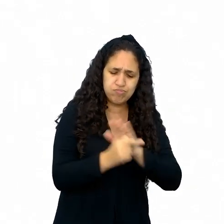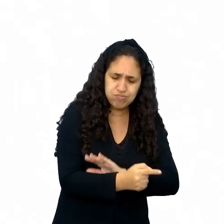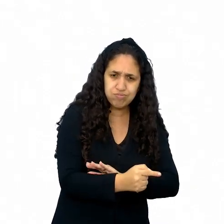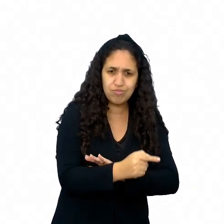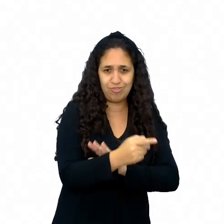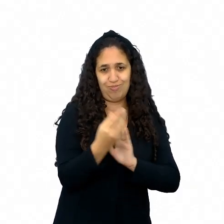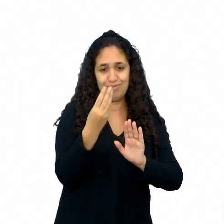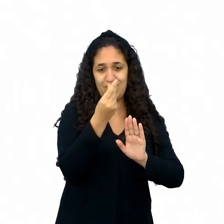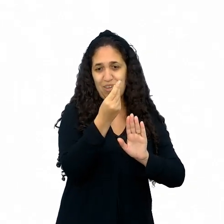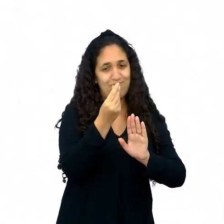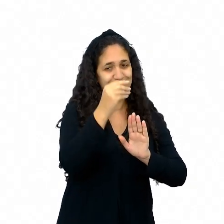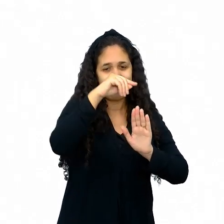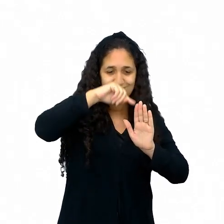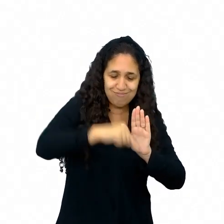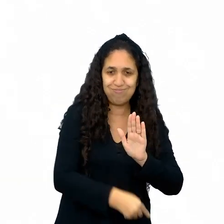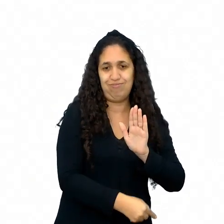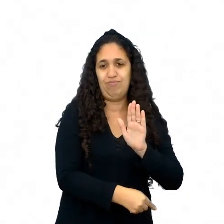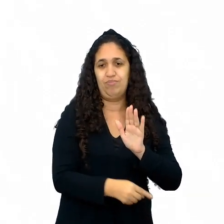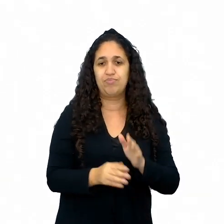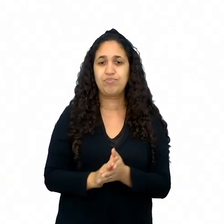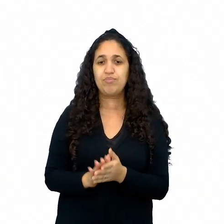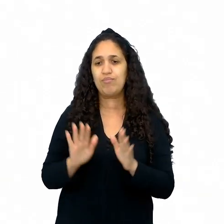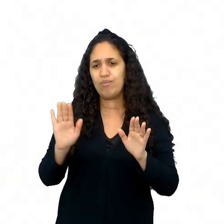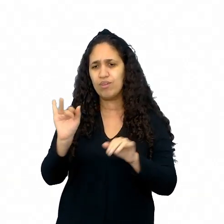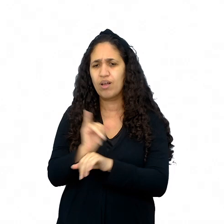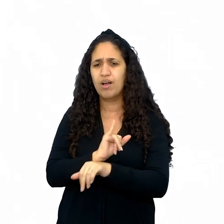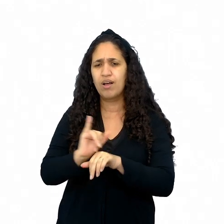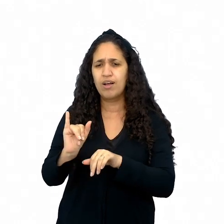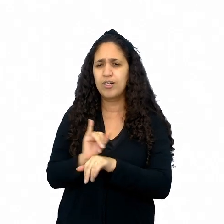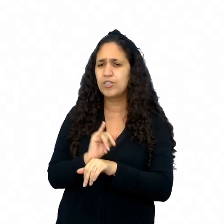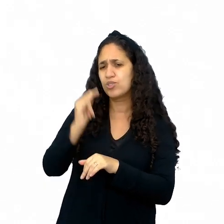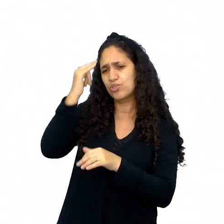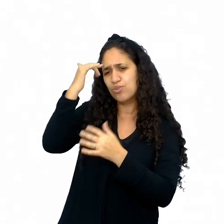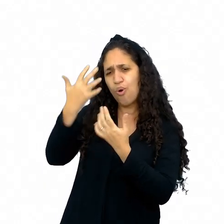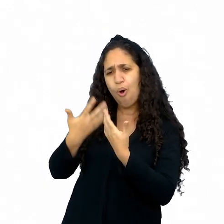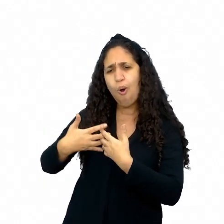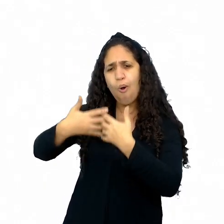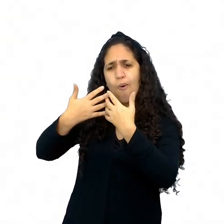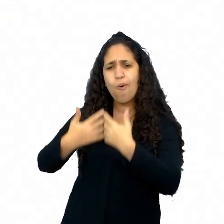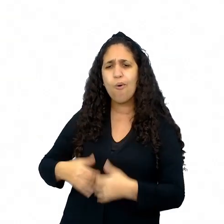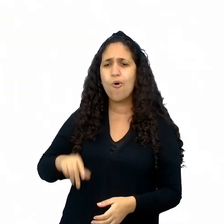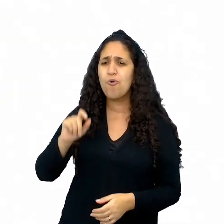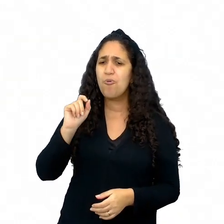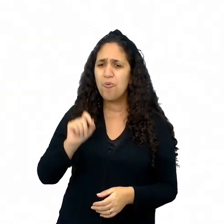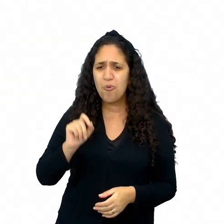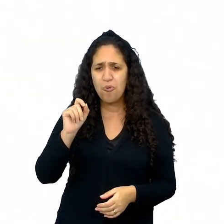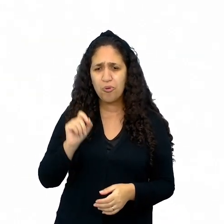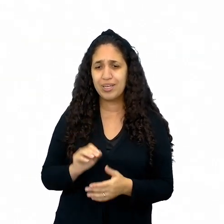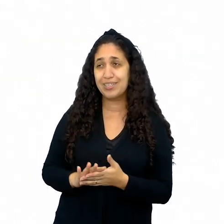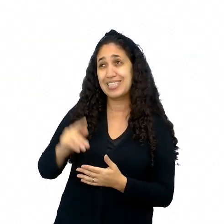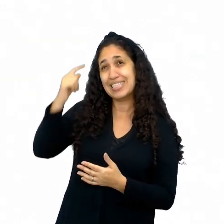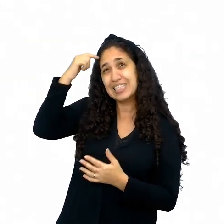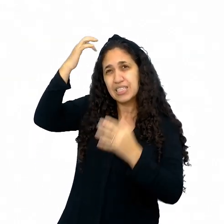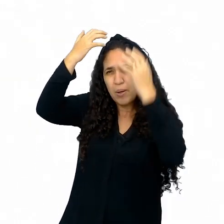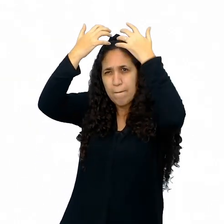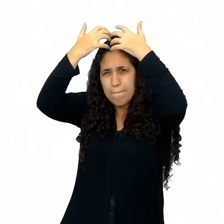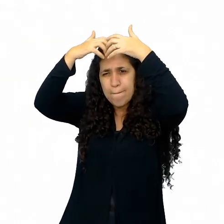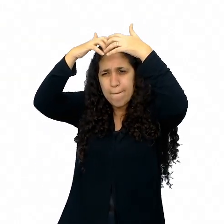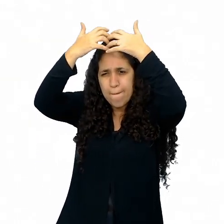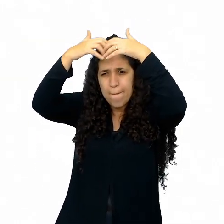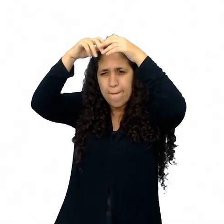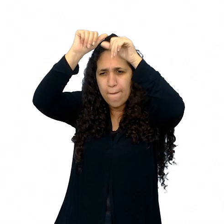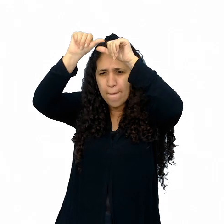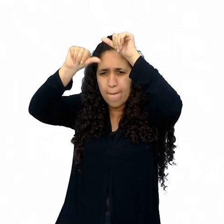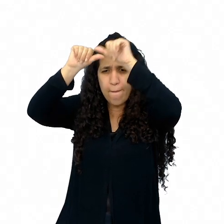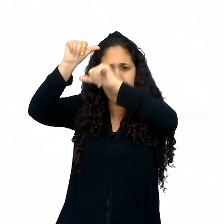da superfície. As estratégias cognitivas se referem às operações mentais, as